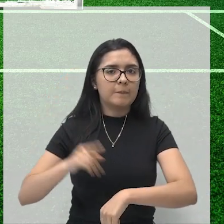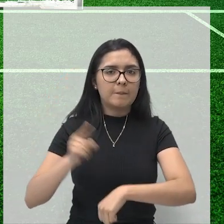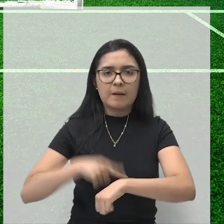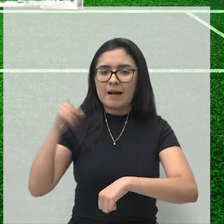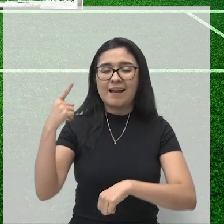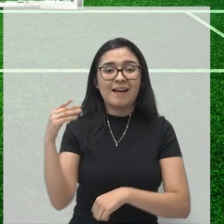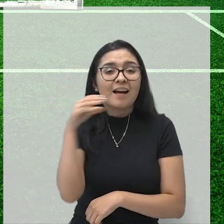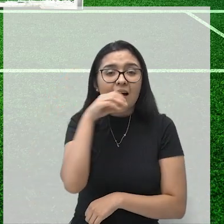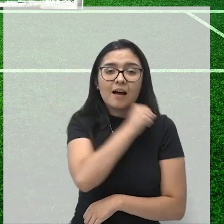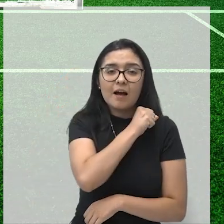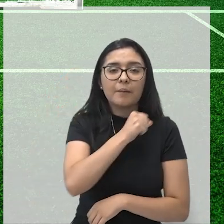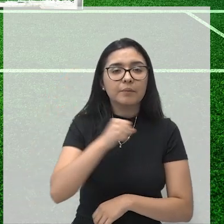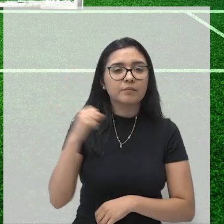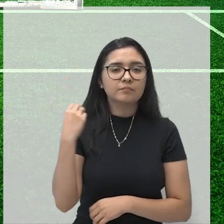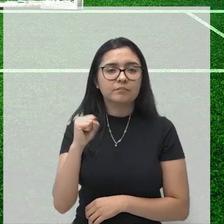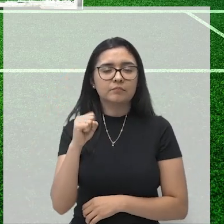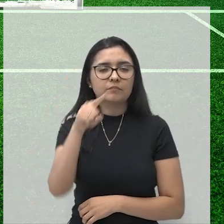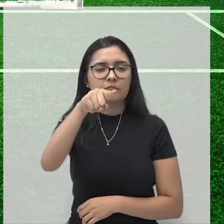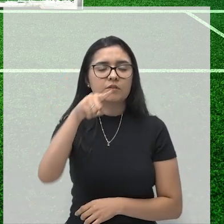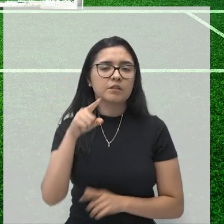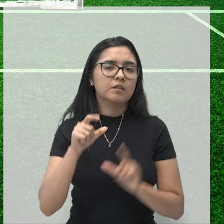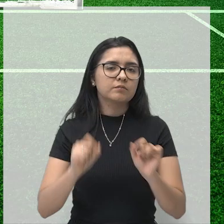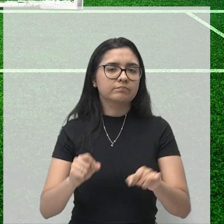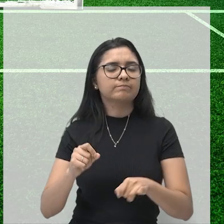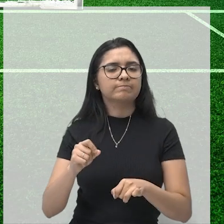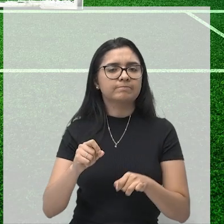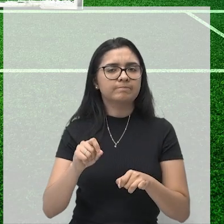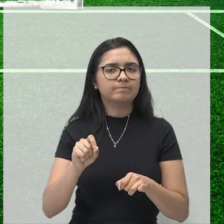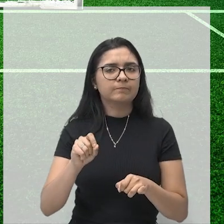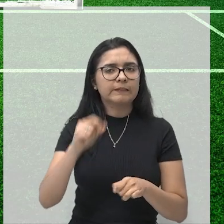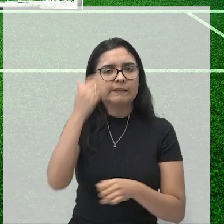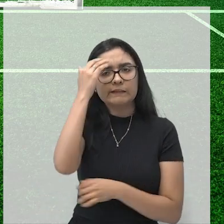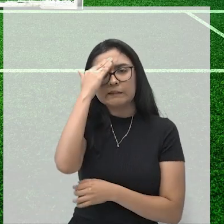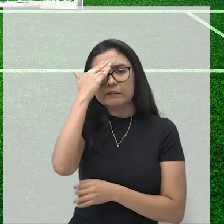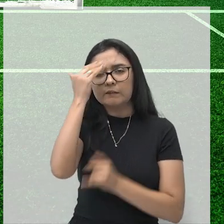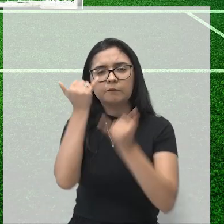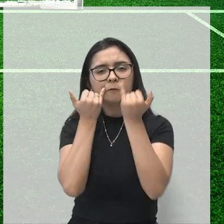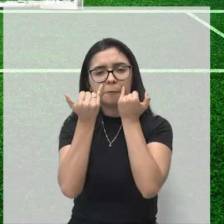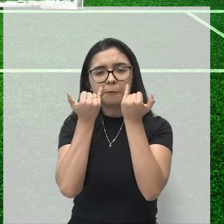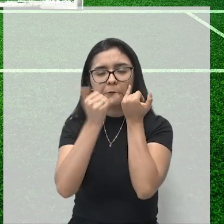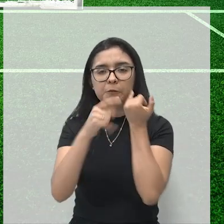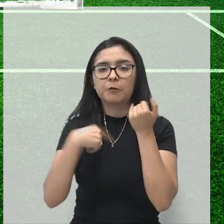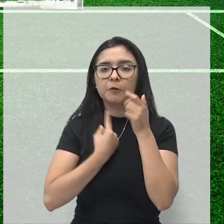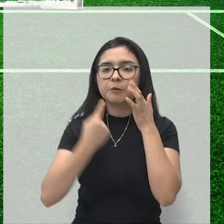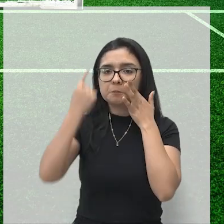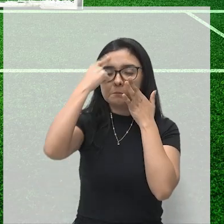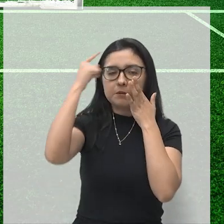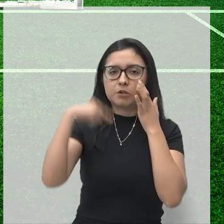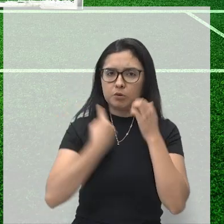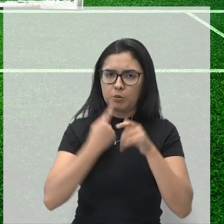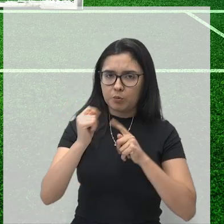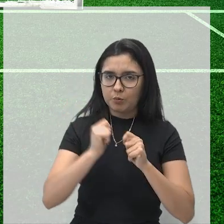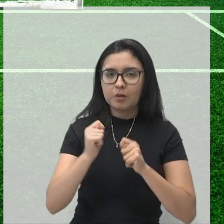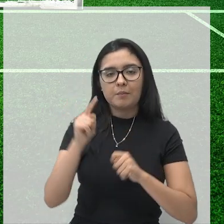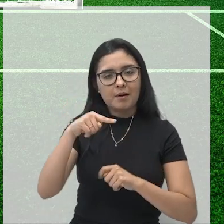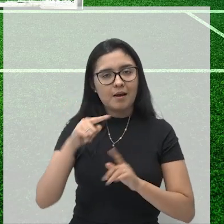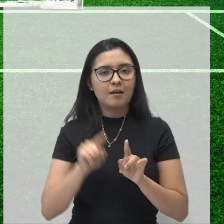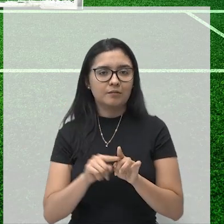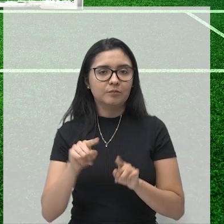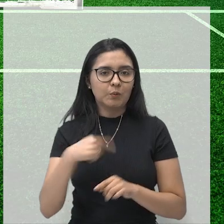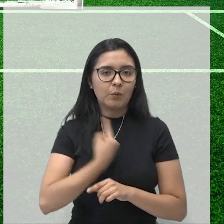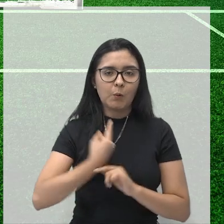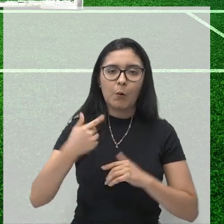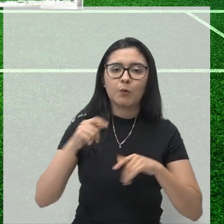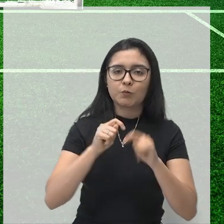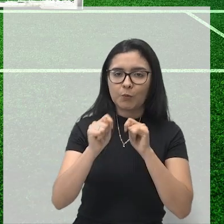Então, chama a atenção de vocês para entender que essas informações, às vezes, a gente pensa que não está controlando, mas está. O seu corpo